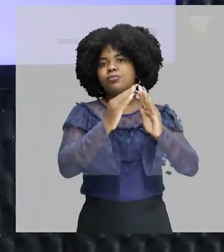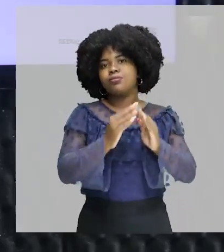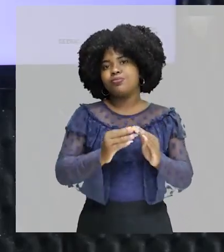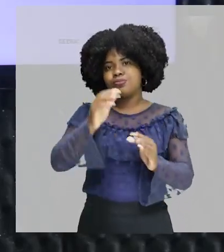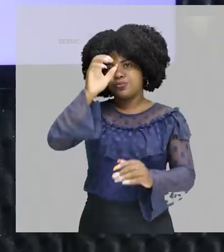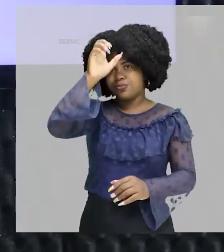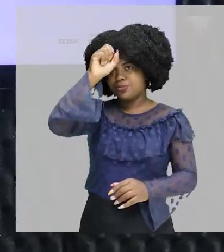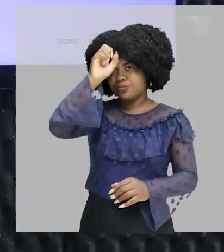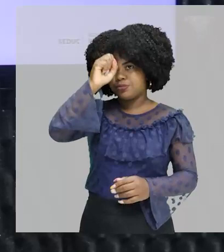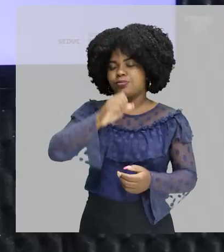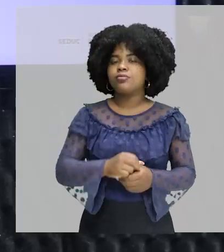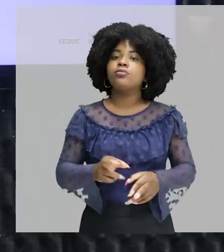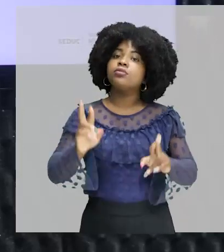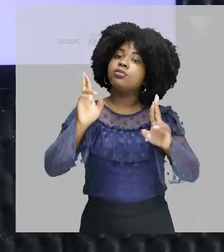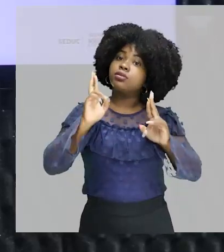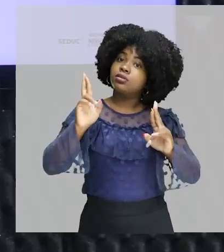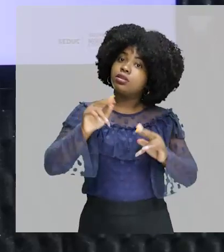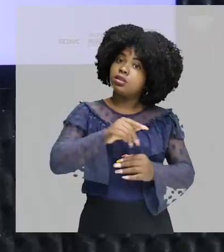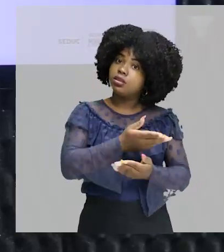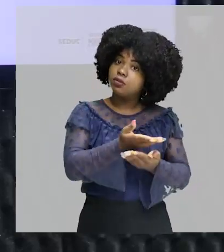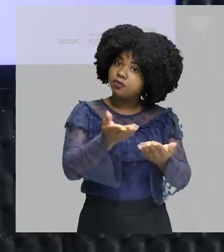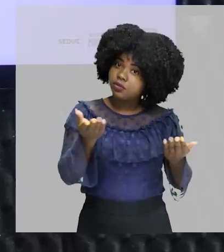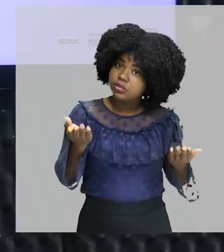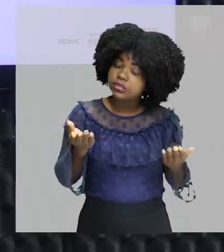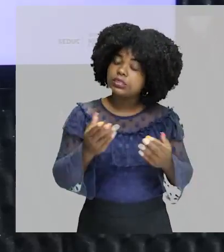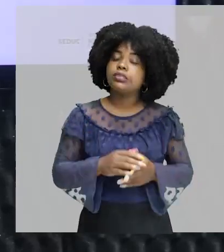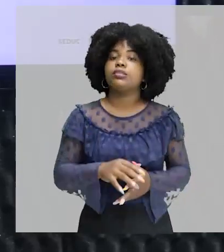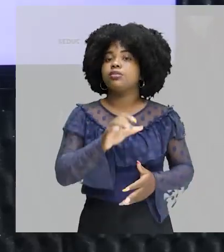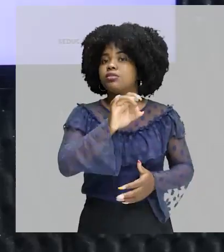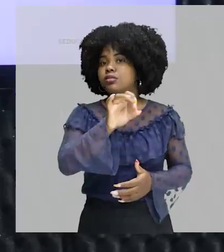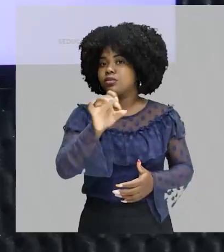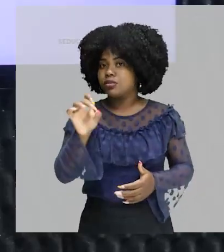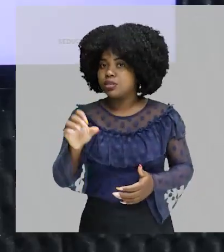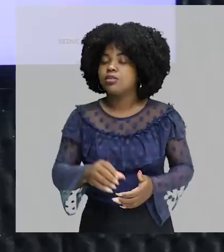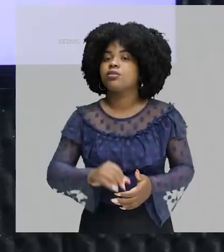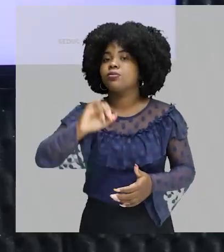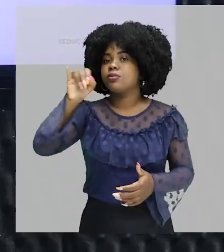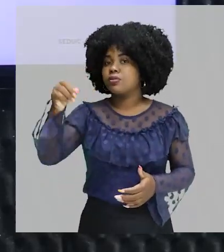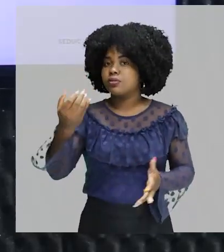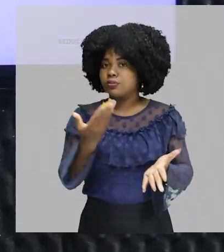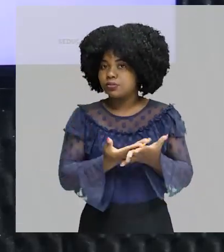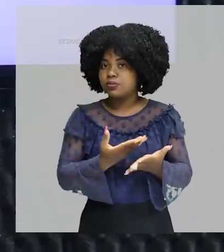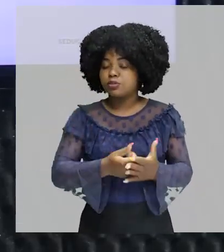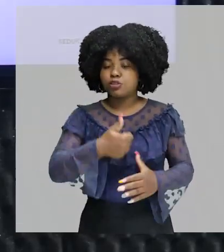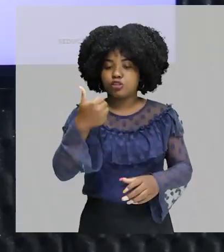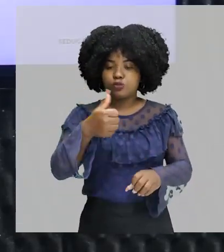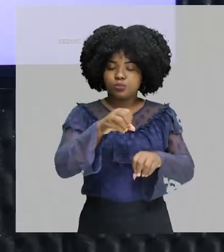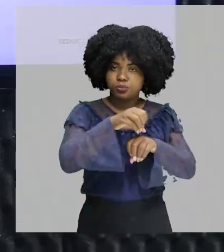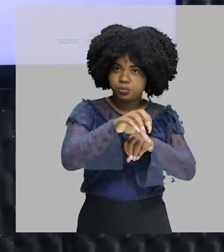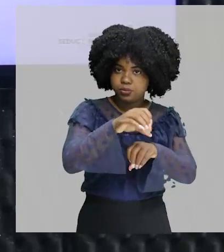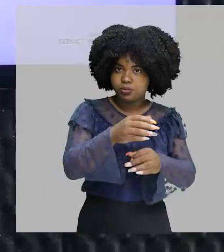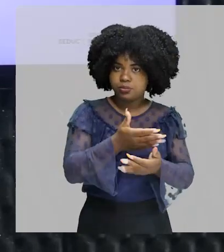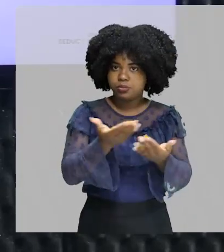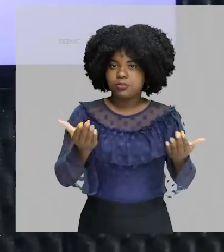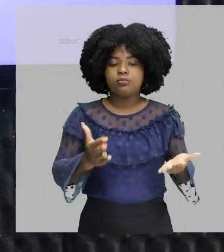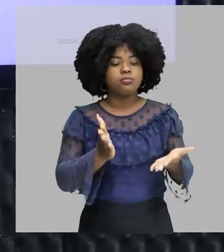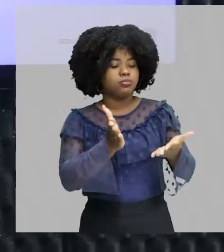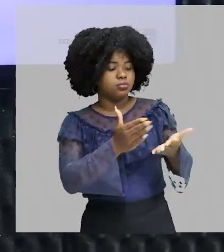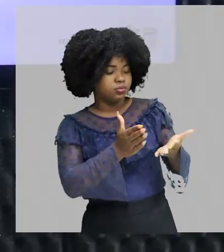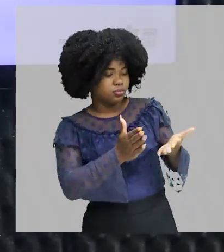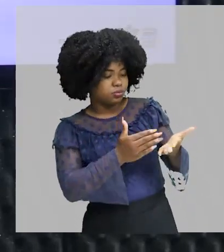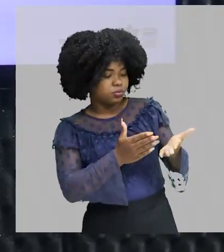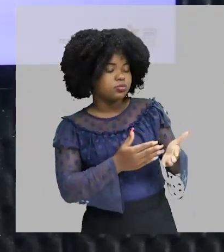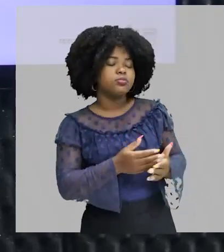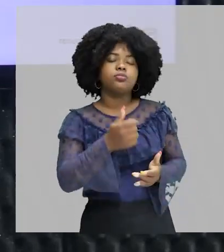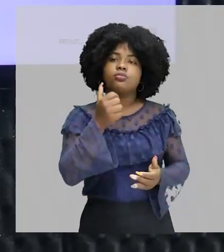Aprendendo. Turminha, espero que vocês estejam aproveitando as nossas aulas e, como primeira dica, caderno, lápis, caneta, borracha, para você fazer